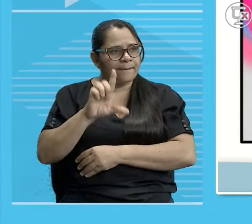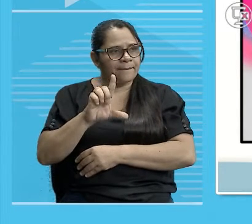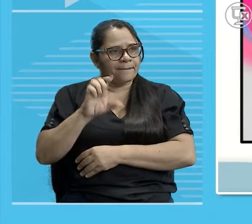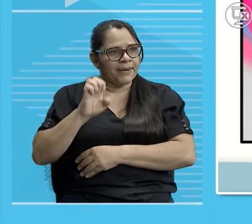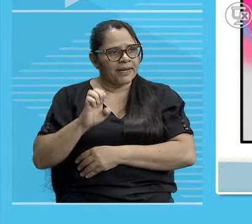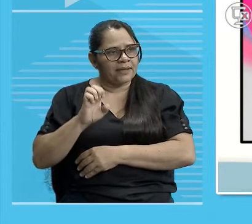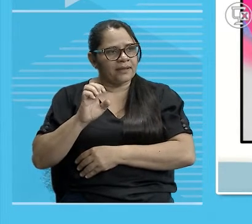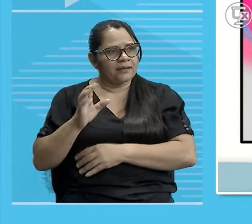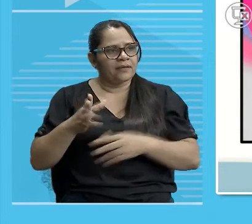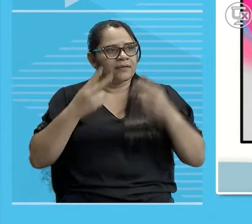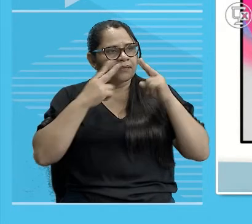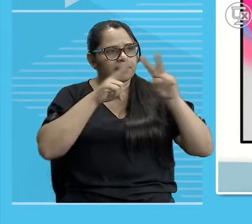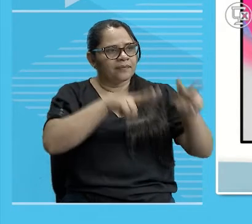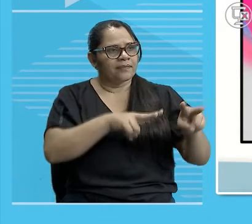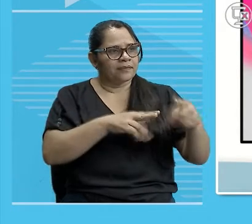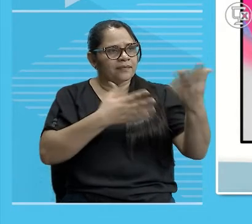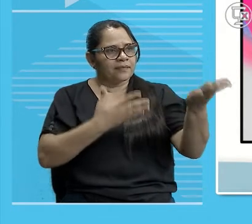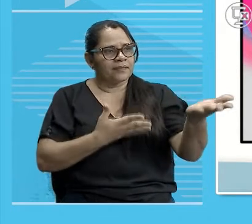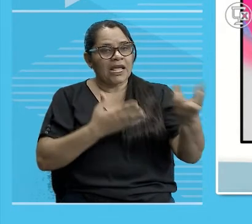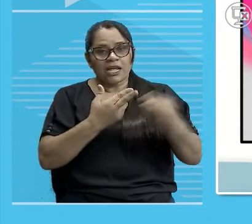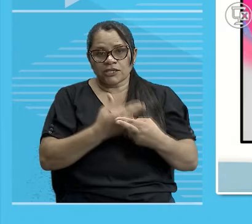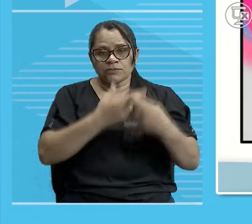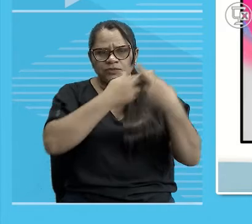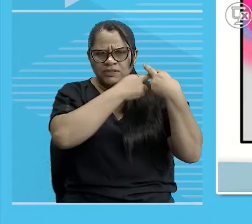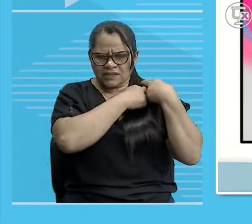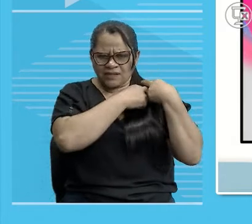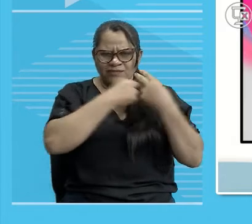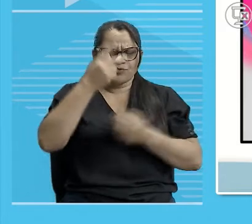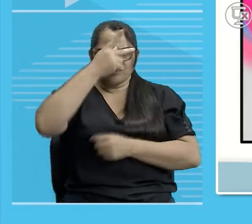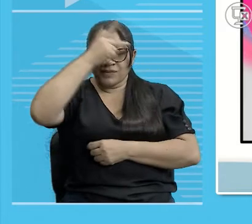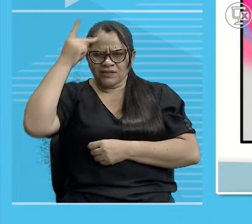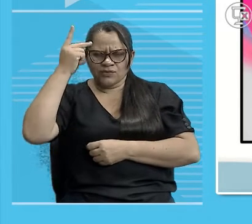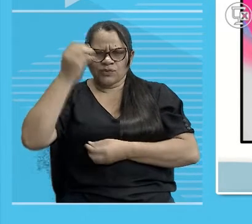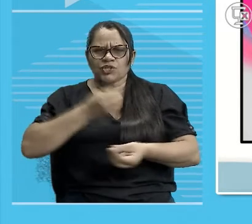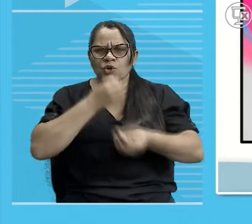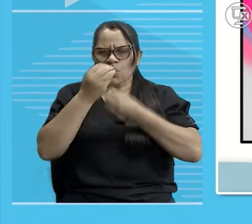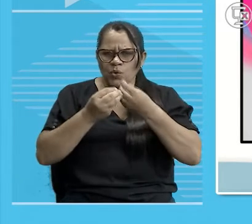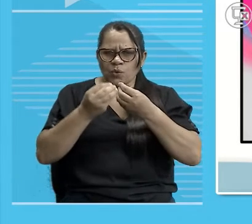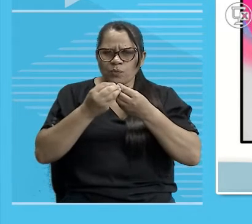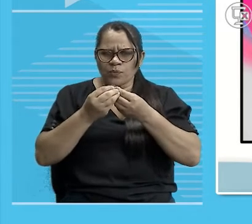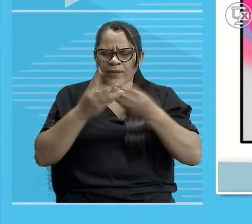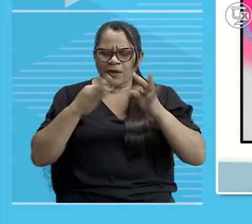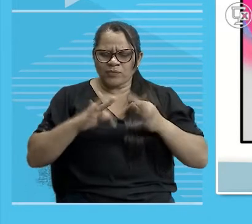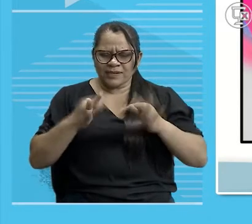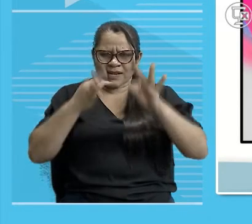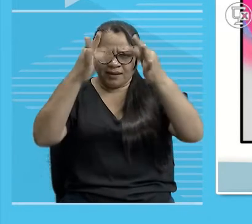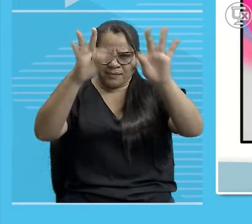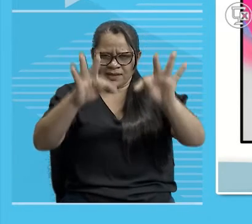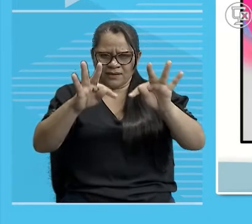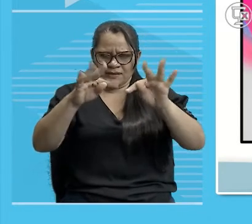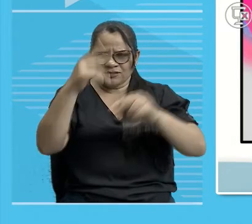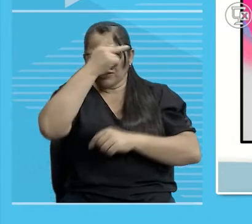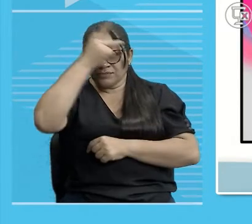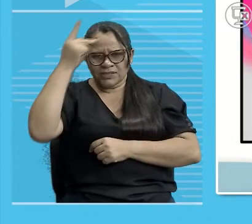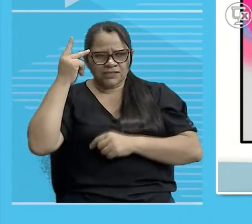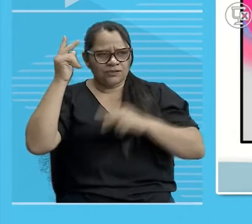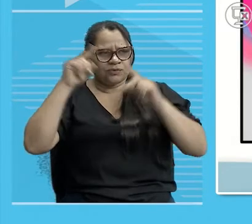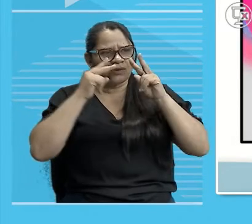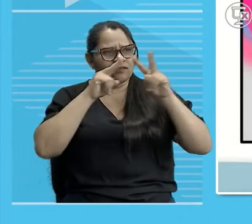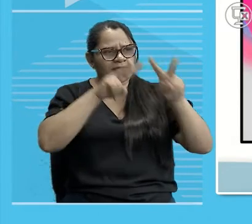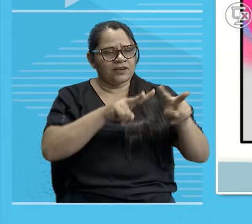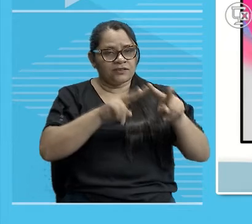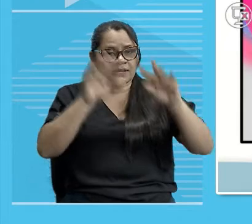analista terapia assim há uma terapia porque a pessoa não analisar